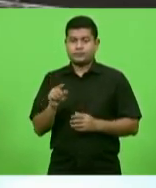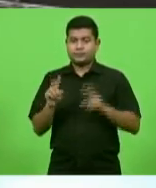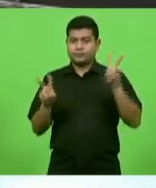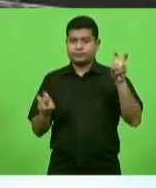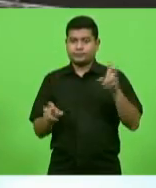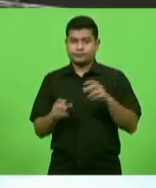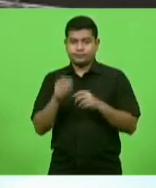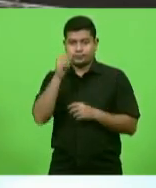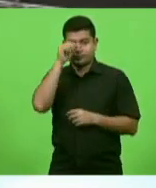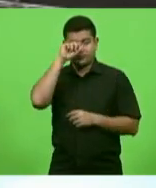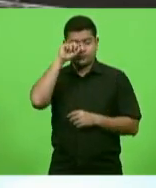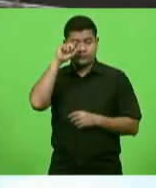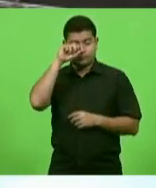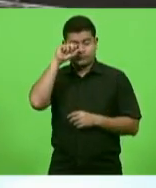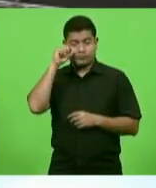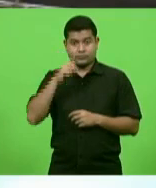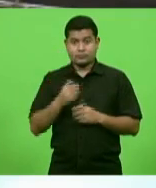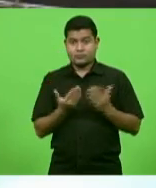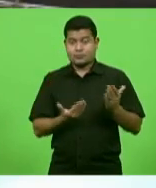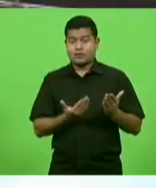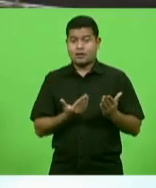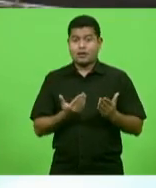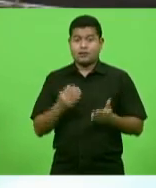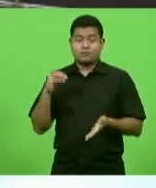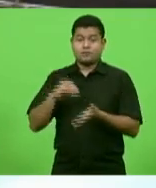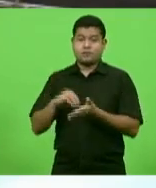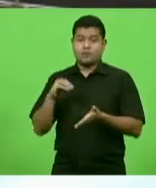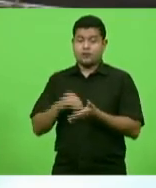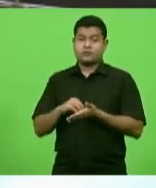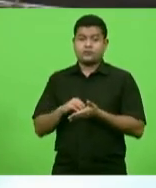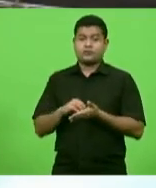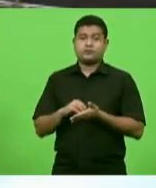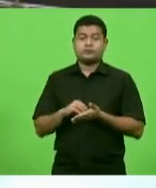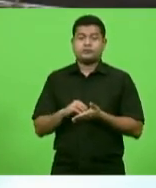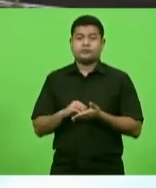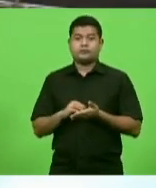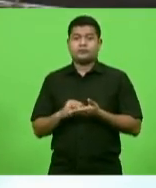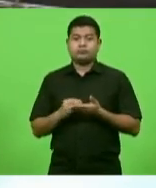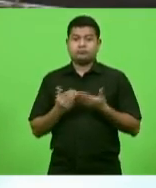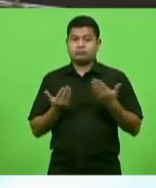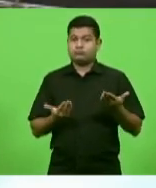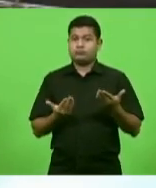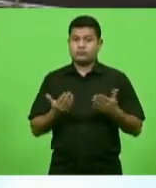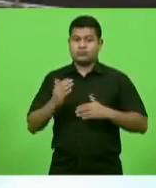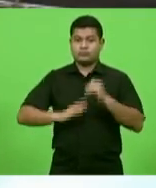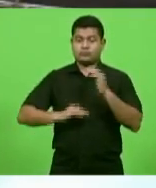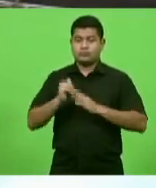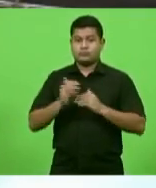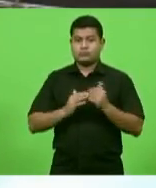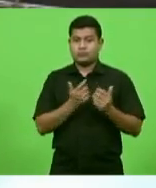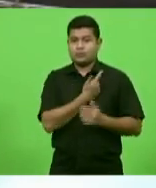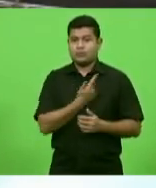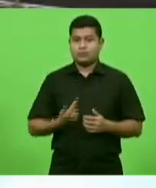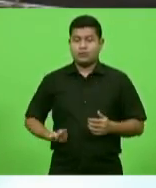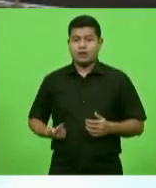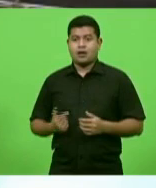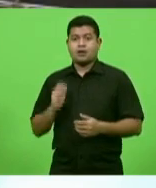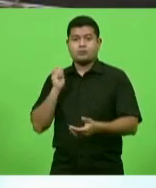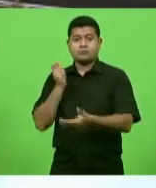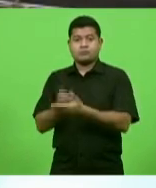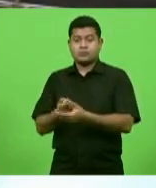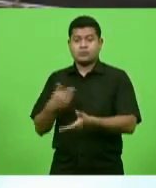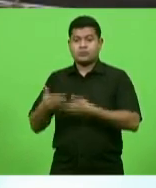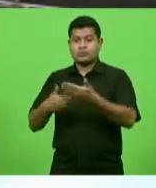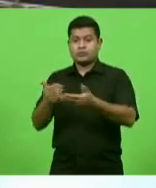e ausente qualquer Conduta do Governador no curso do dos processos administrativos de polpa de pagamento em análise